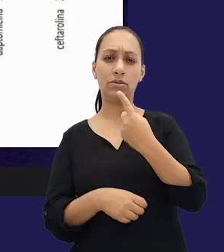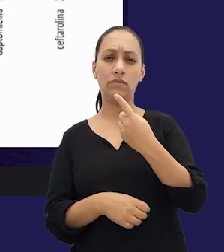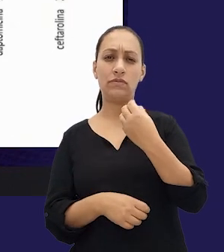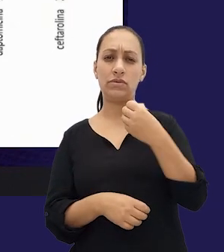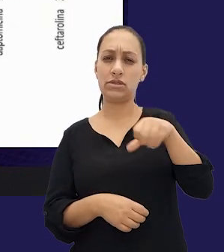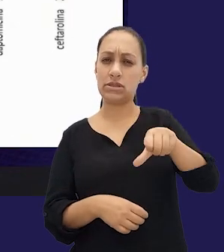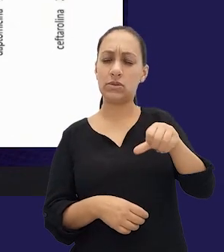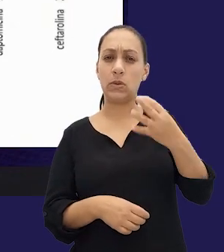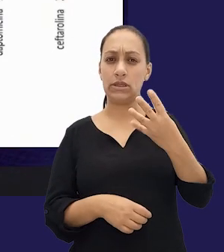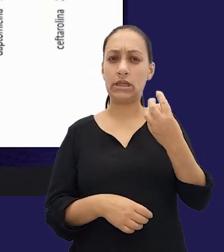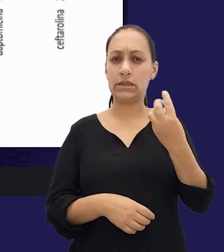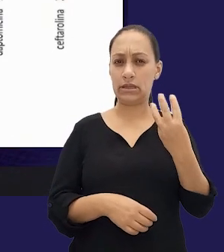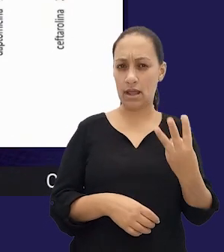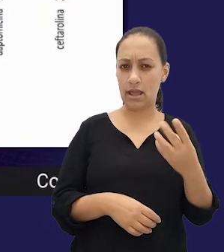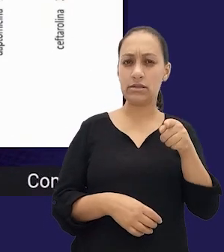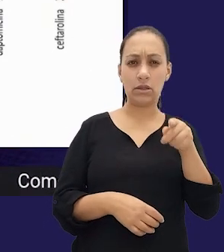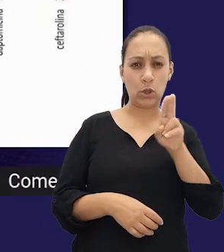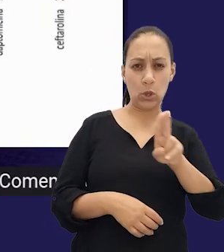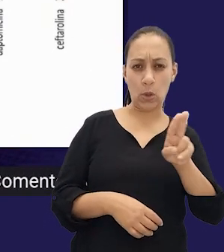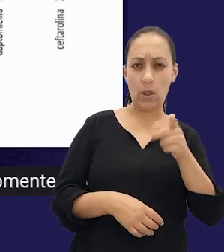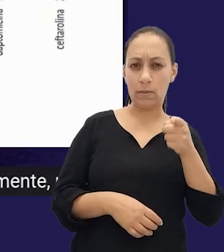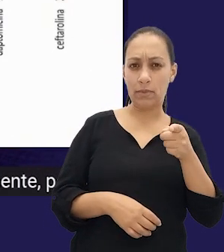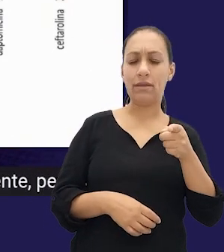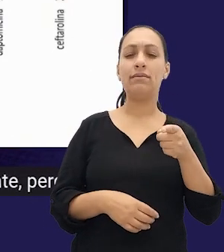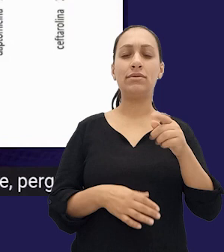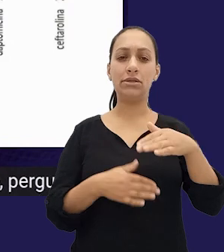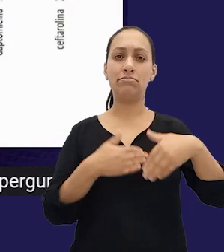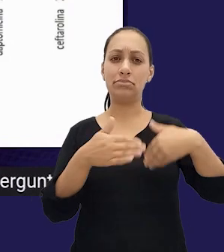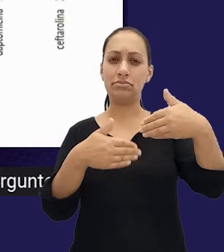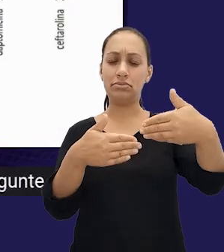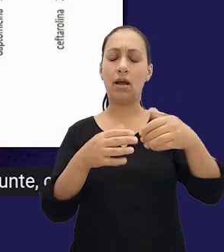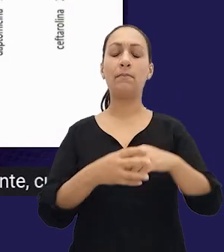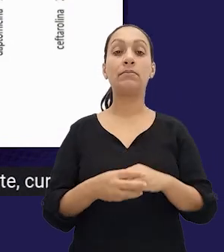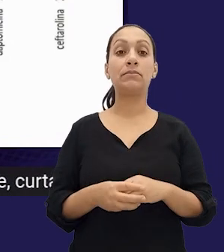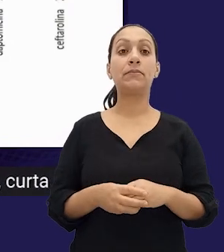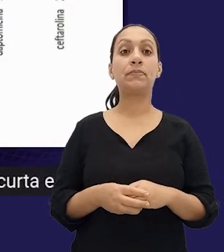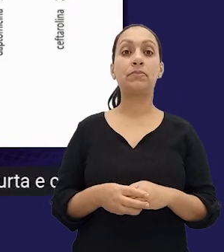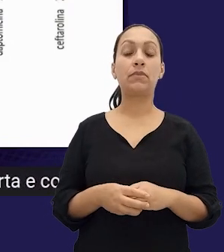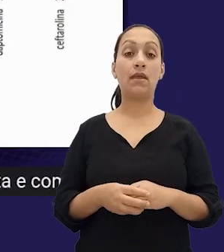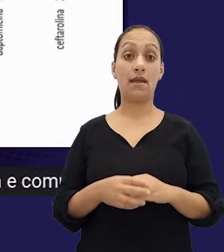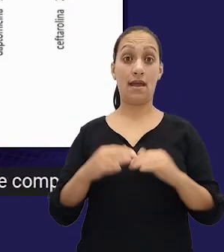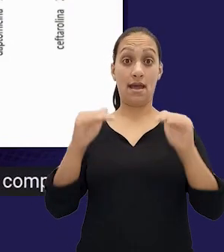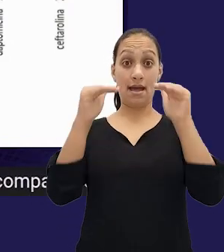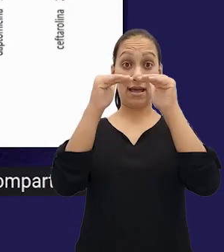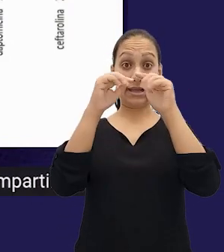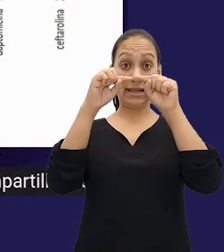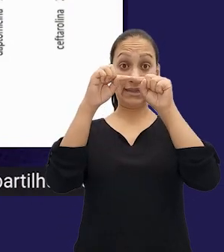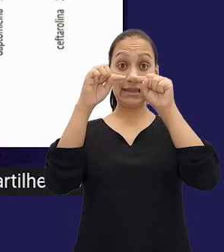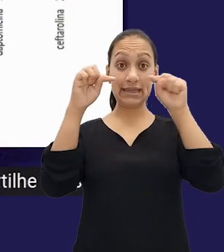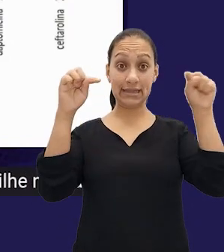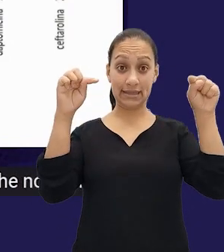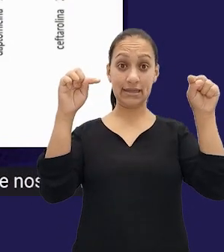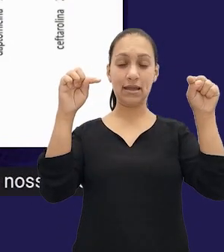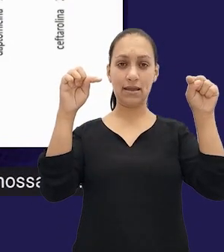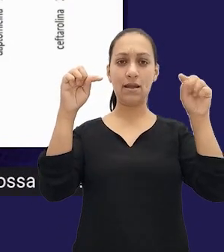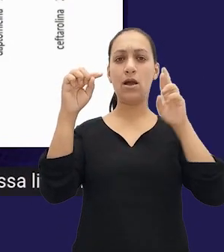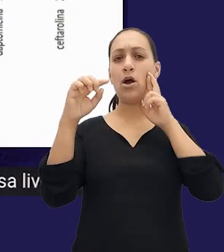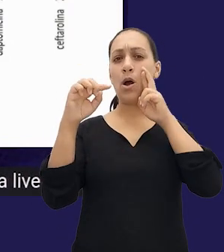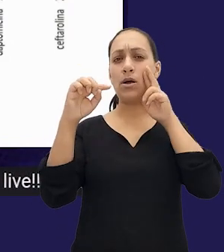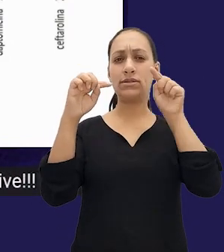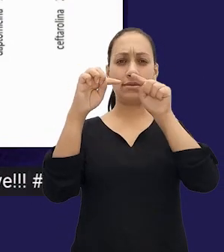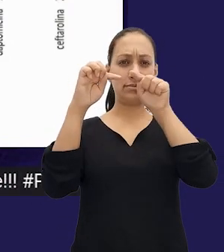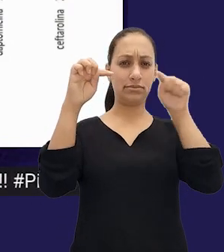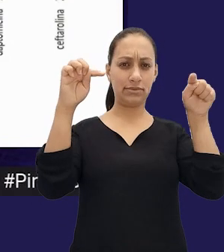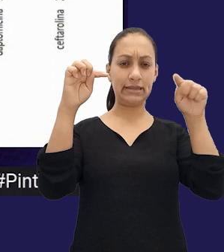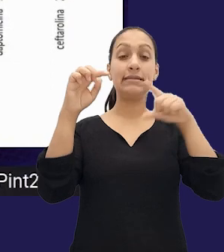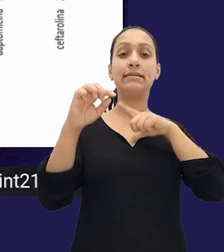a tetraciclina e assim sucessivamente. Na linha de cima, né, ou melhor dizendo, acima dessa linha rosa,